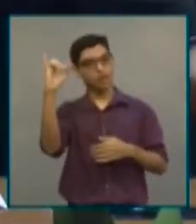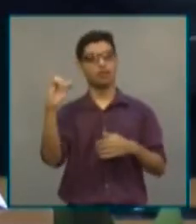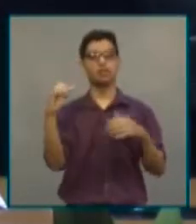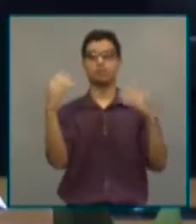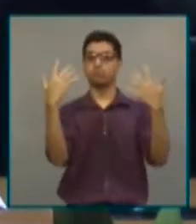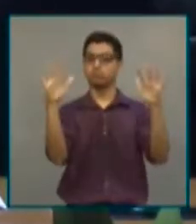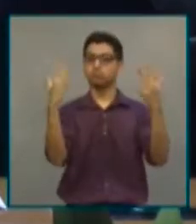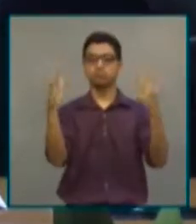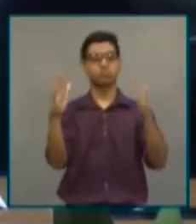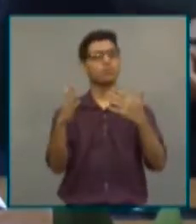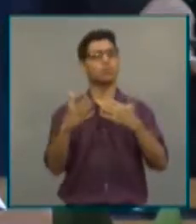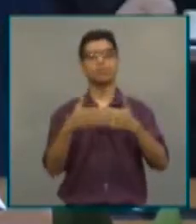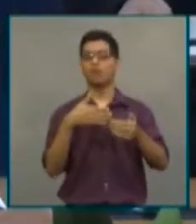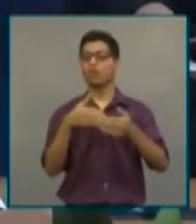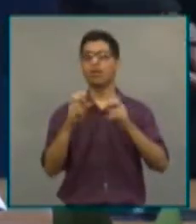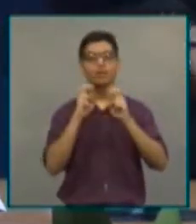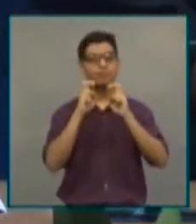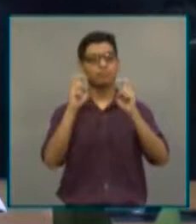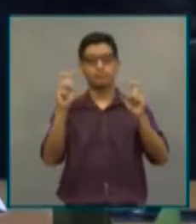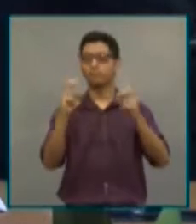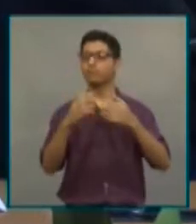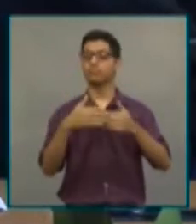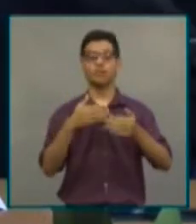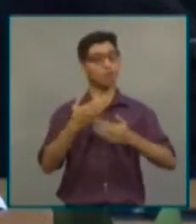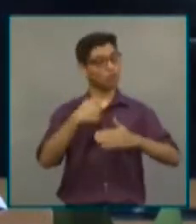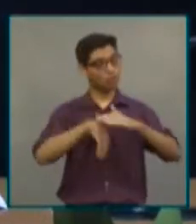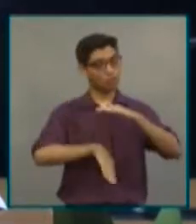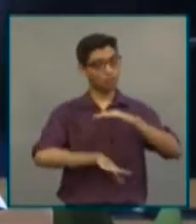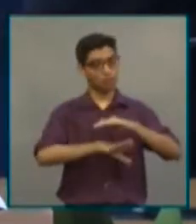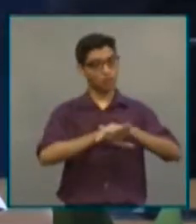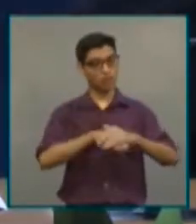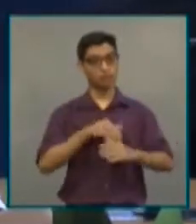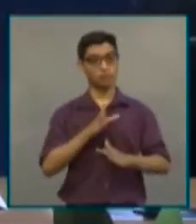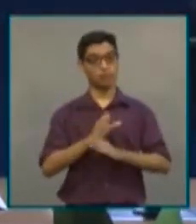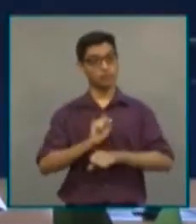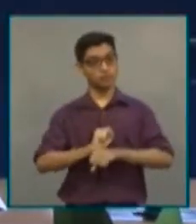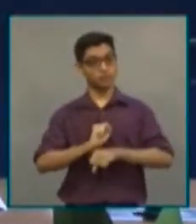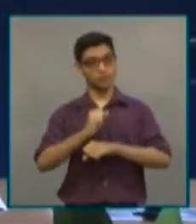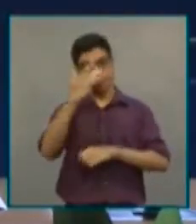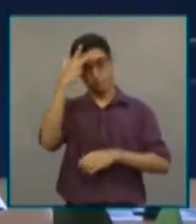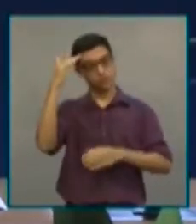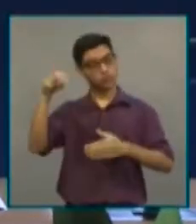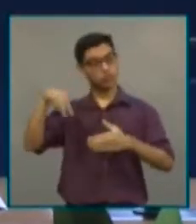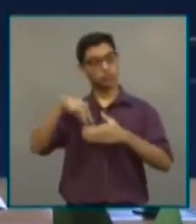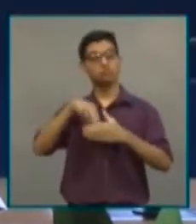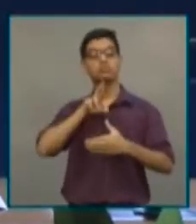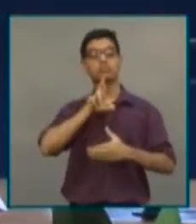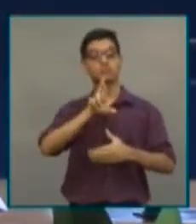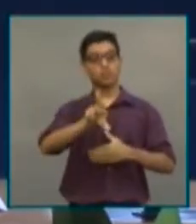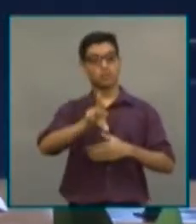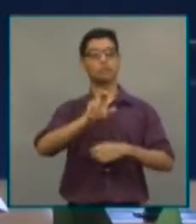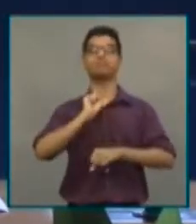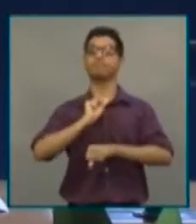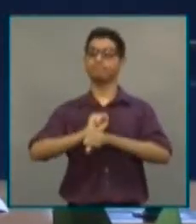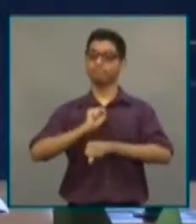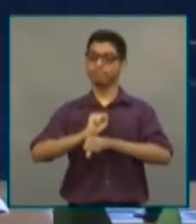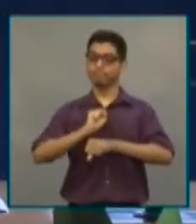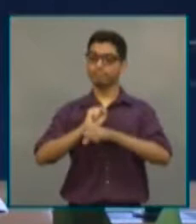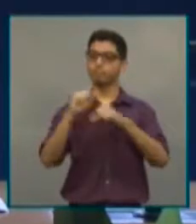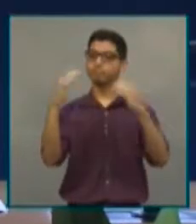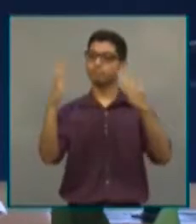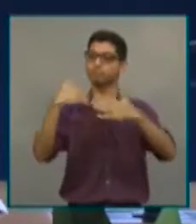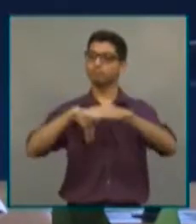qualquer manifestação durante a resposta dos respectivos candidatos. A presidência agradece a candidata